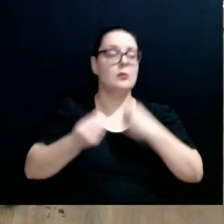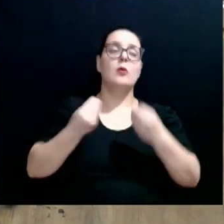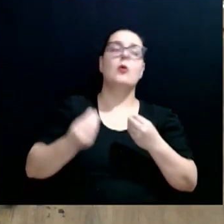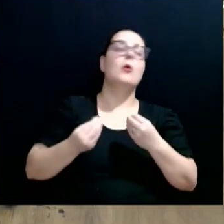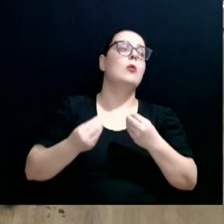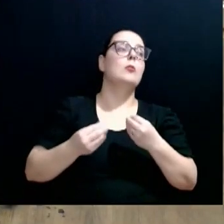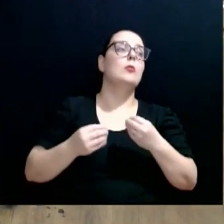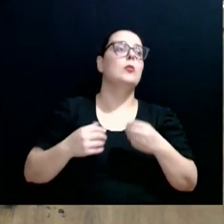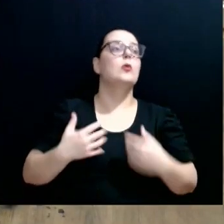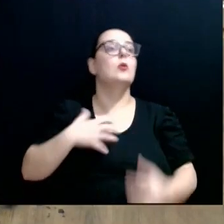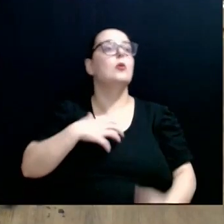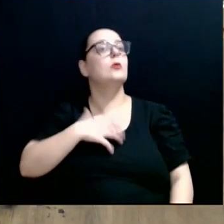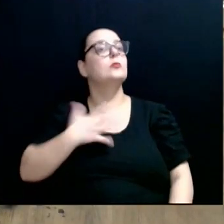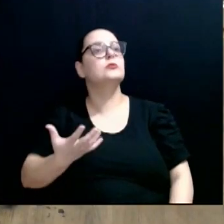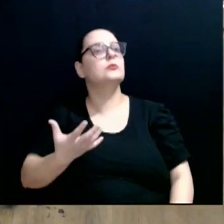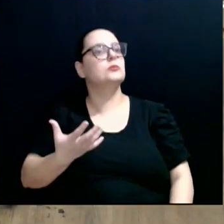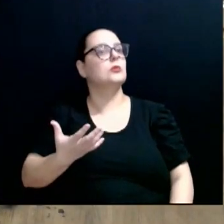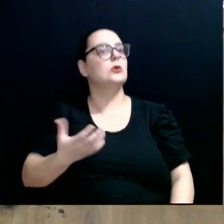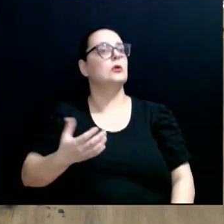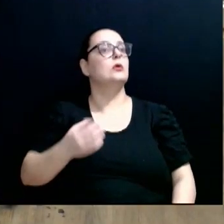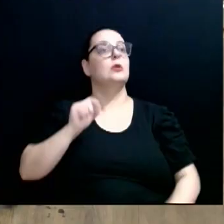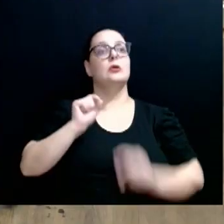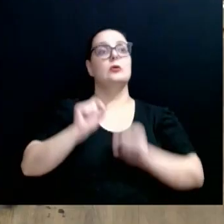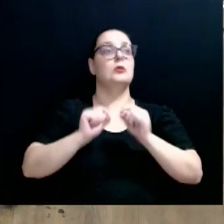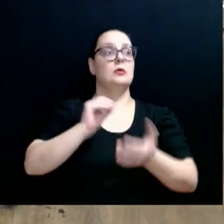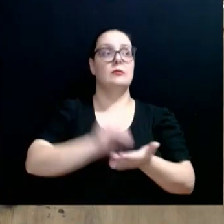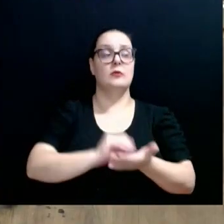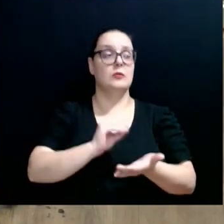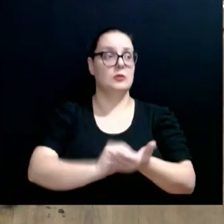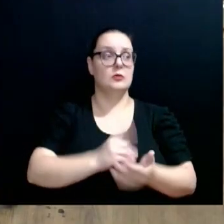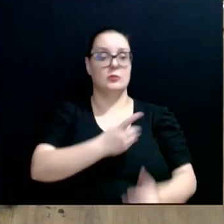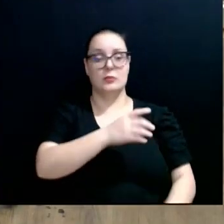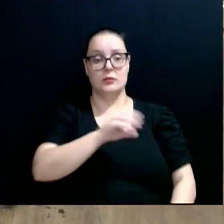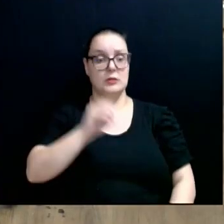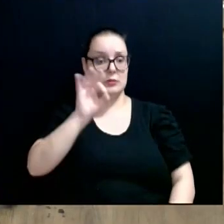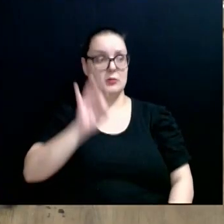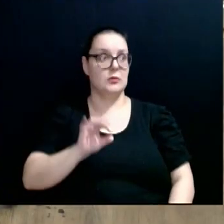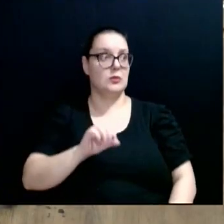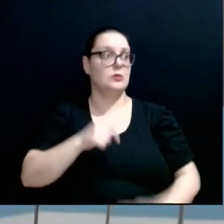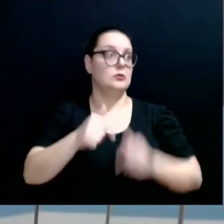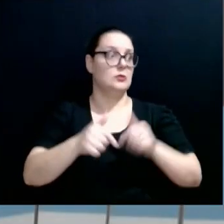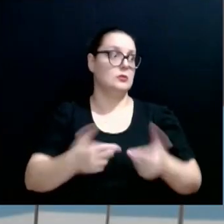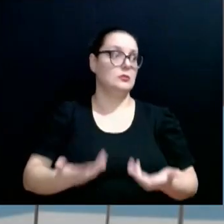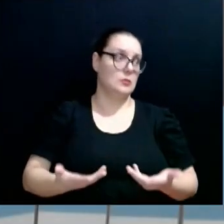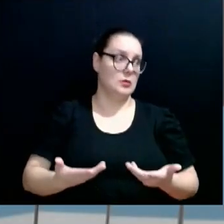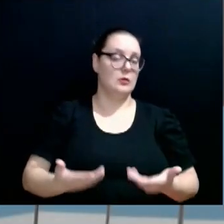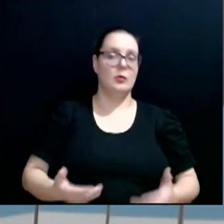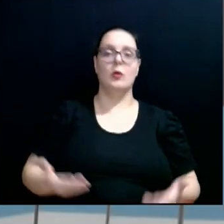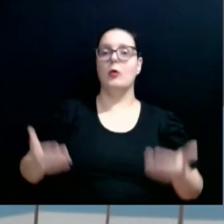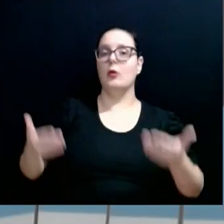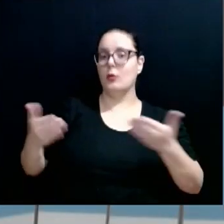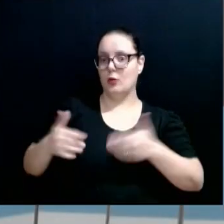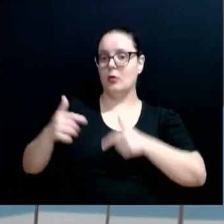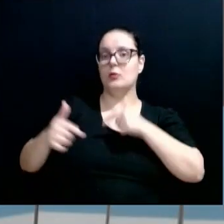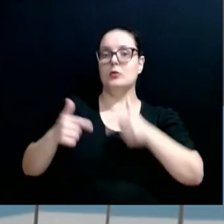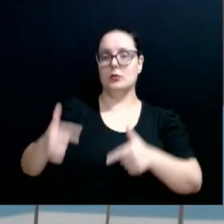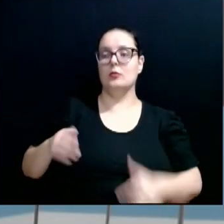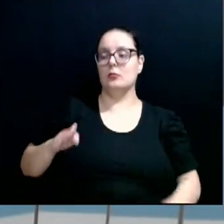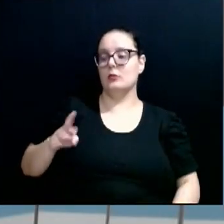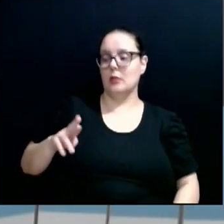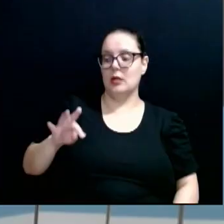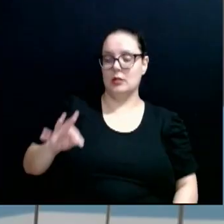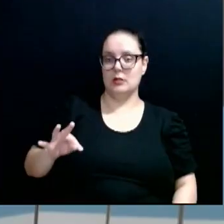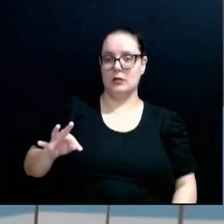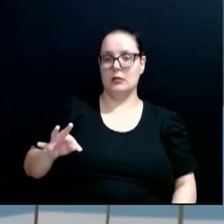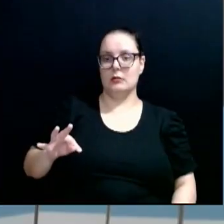aí 100% das operações daquilo que é esperado? Na verdade, a gente hoje já está operando o BRT, né? Tanto o Campo